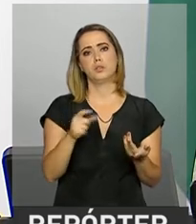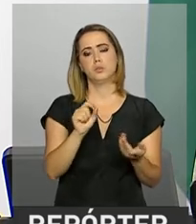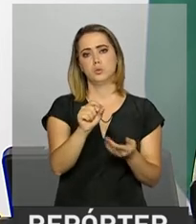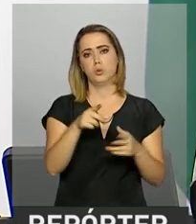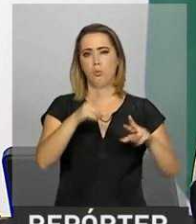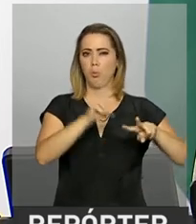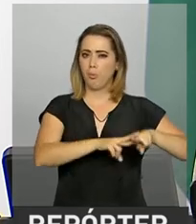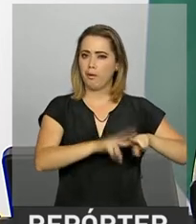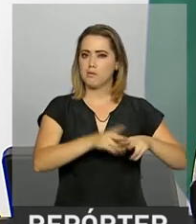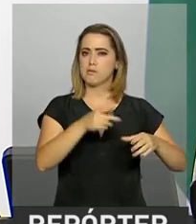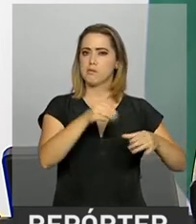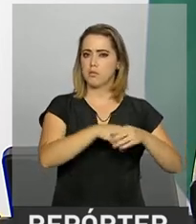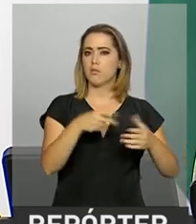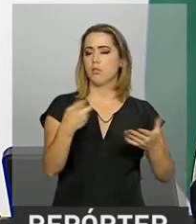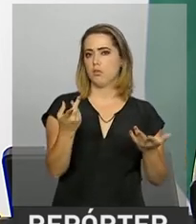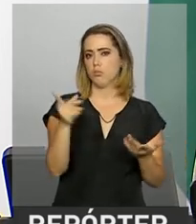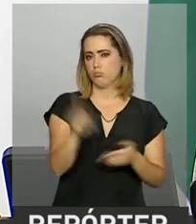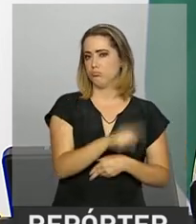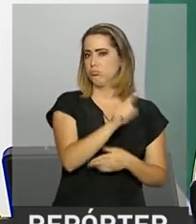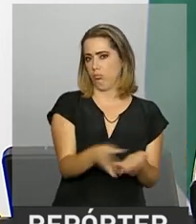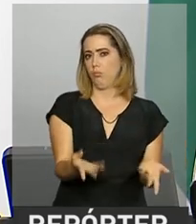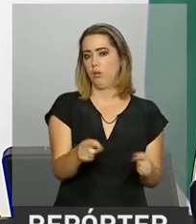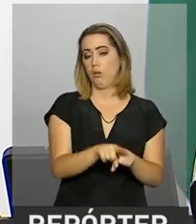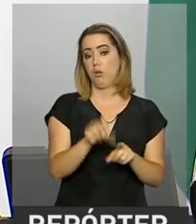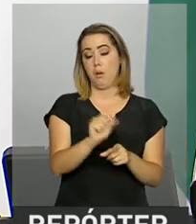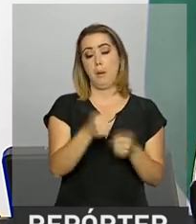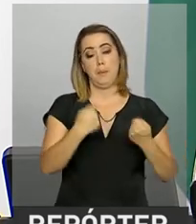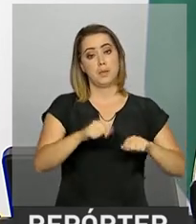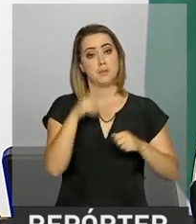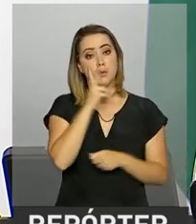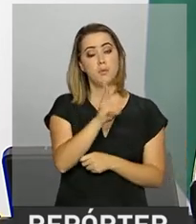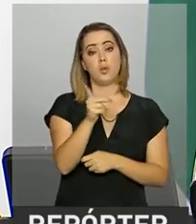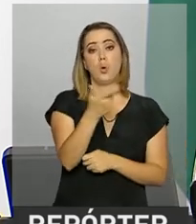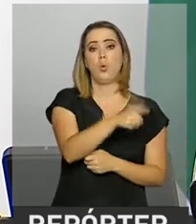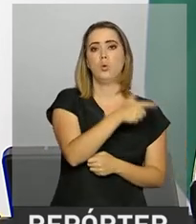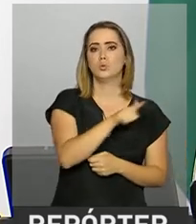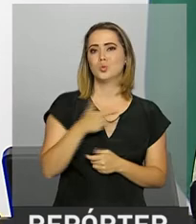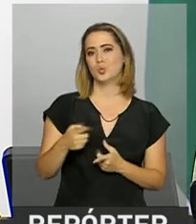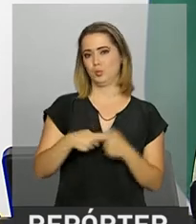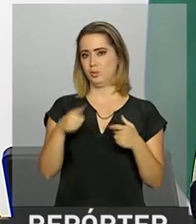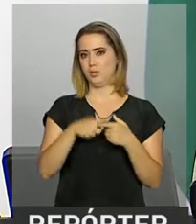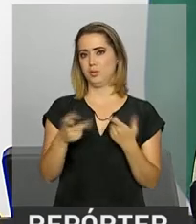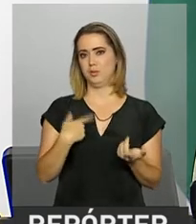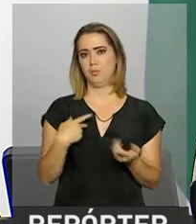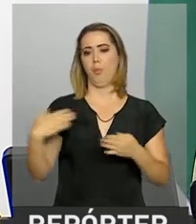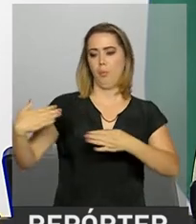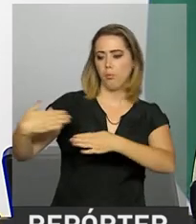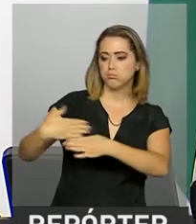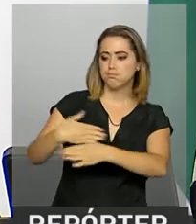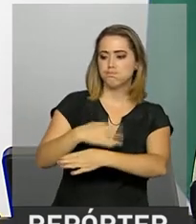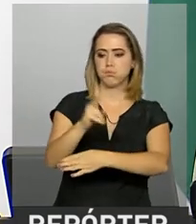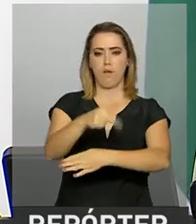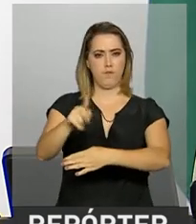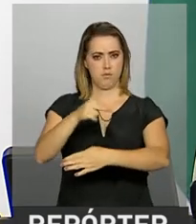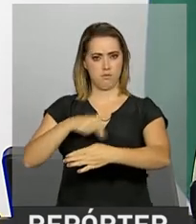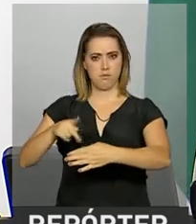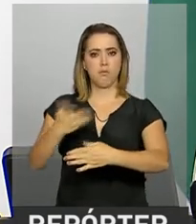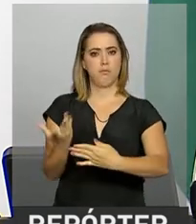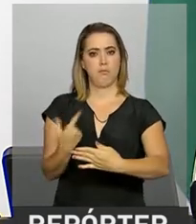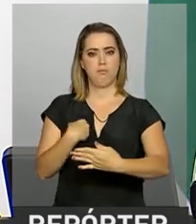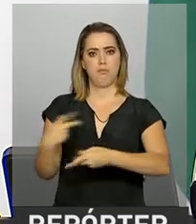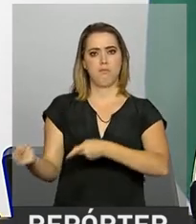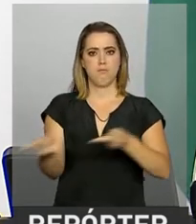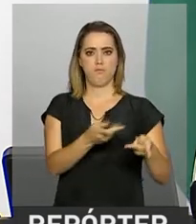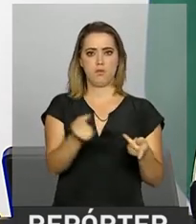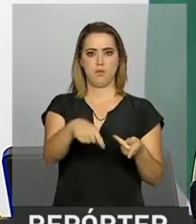que deverão ser examinadas por nós temos um grande problema que é o problema das fronteiras por onde entram